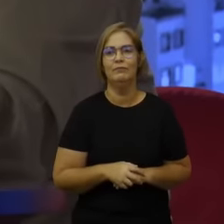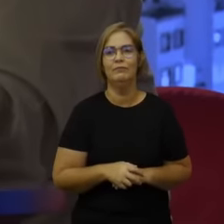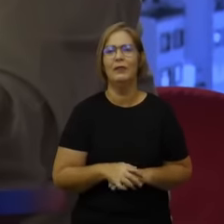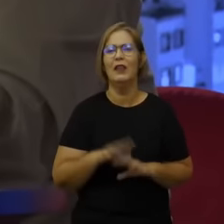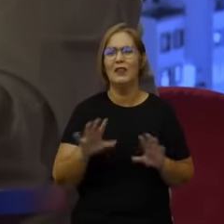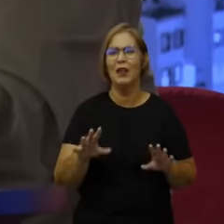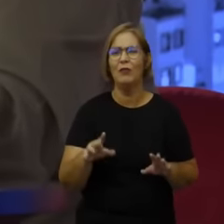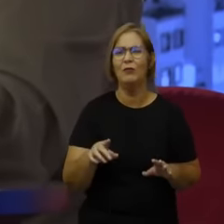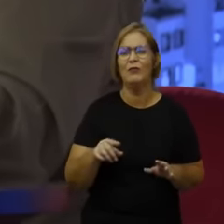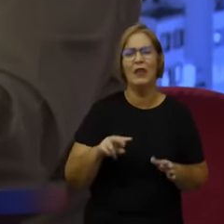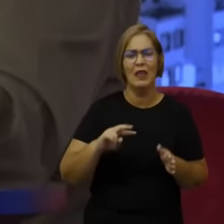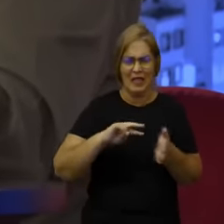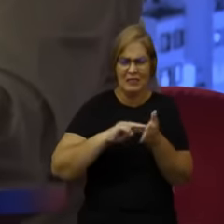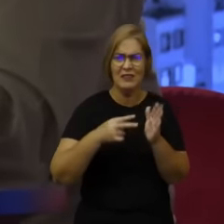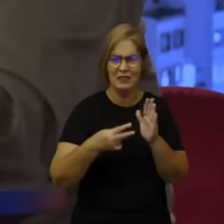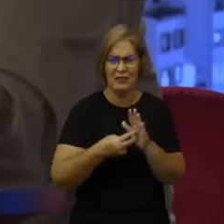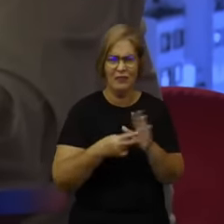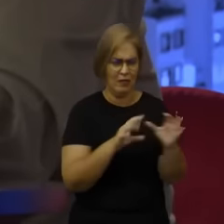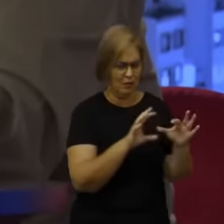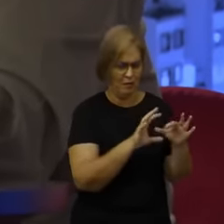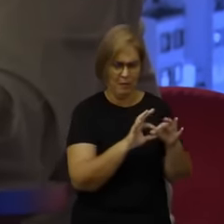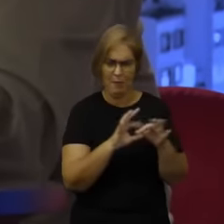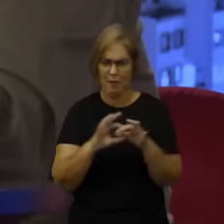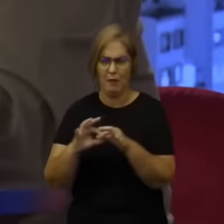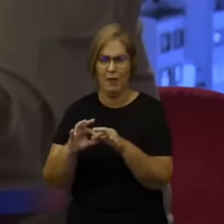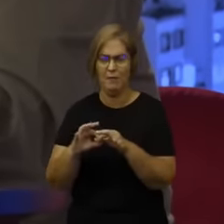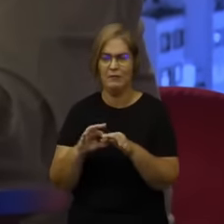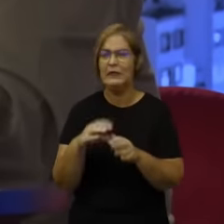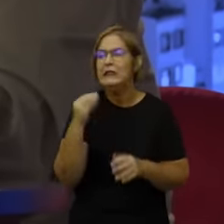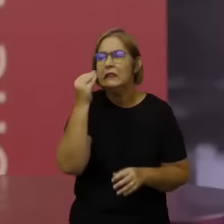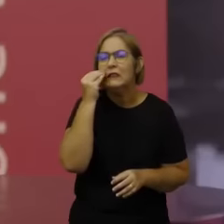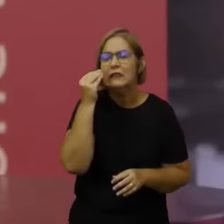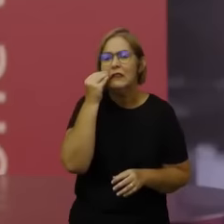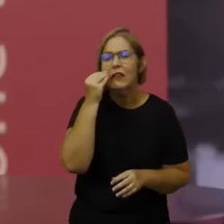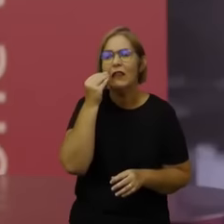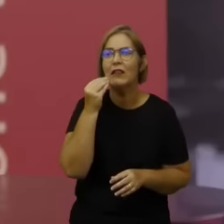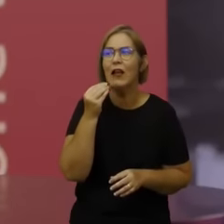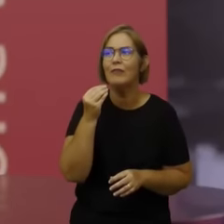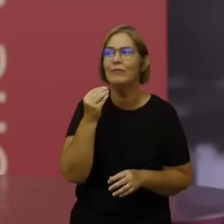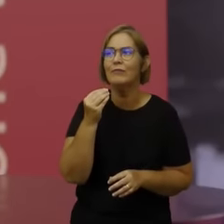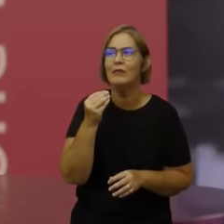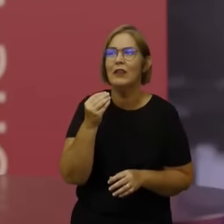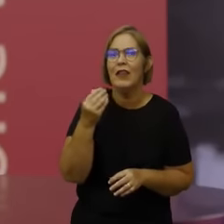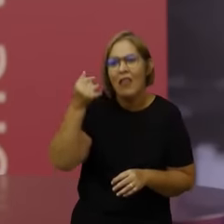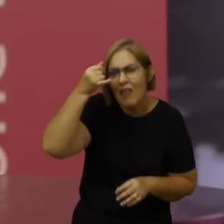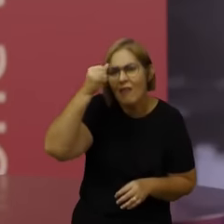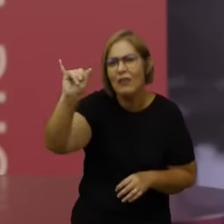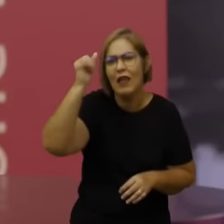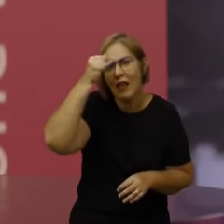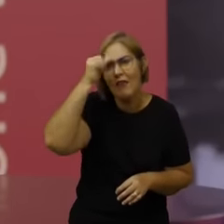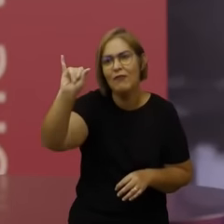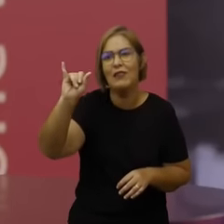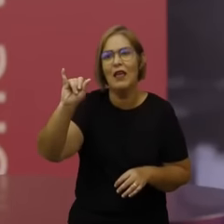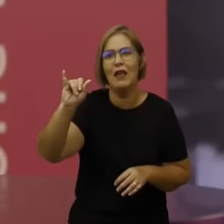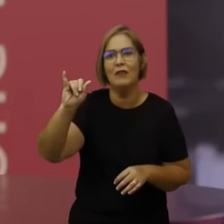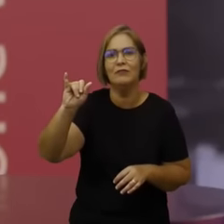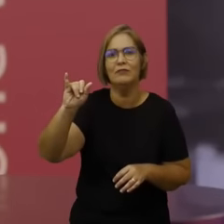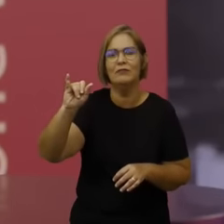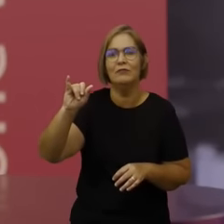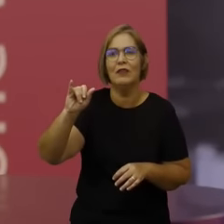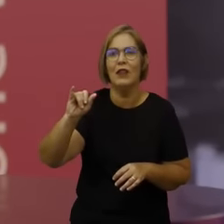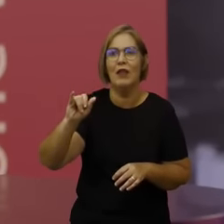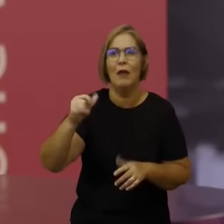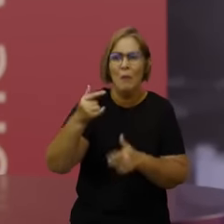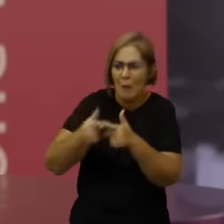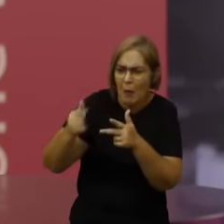nos livrar deste ah elemento trágico, isso vai ser justamente pensado pelos filósofos